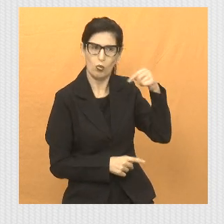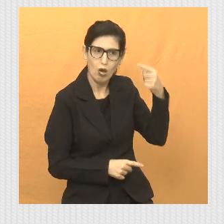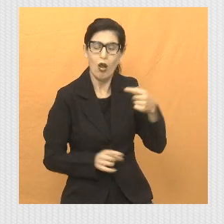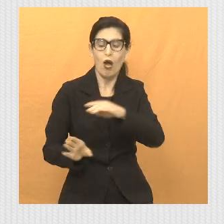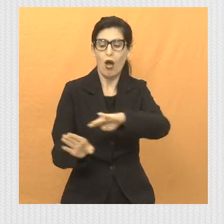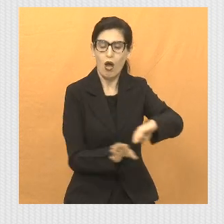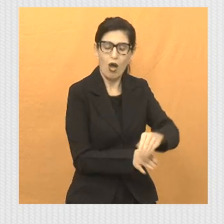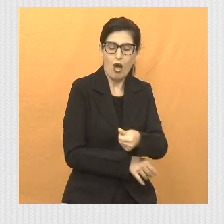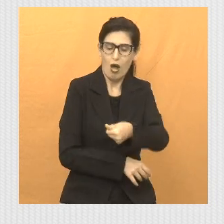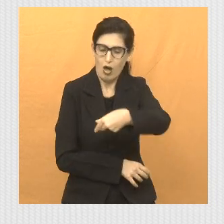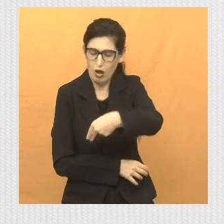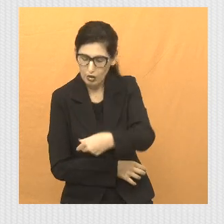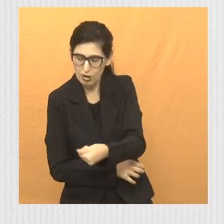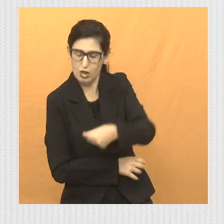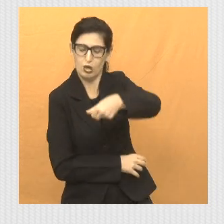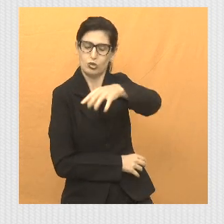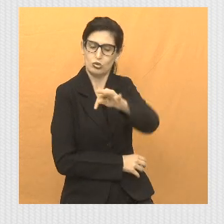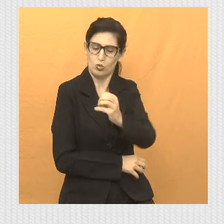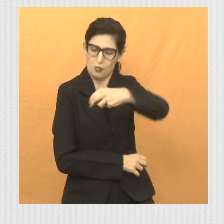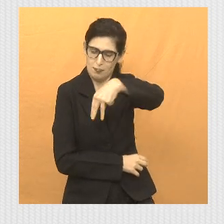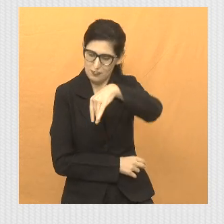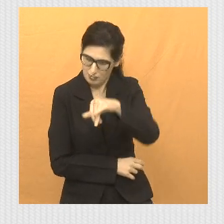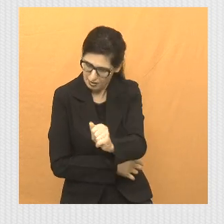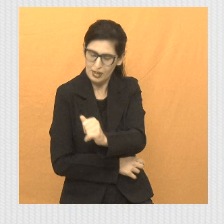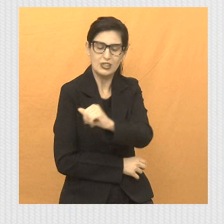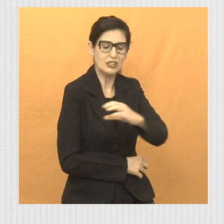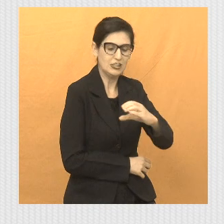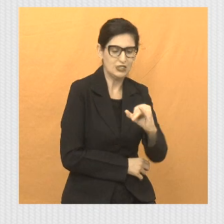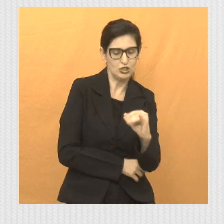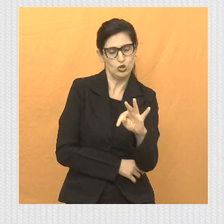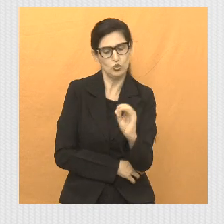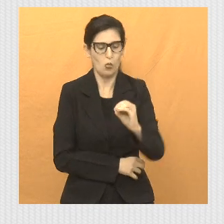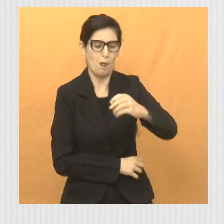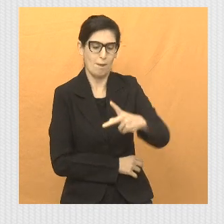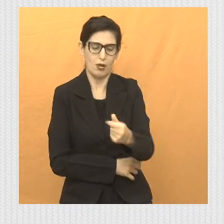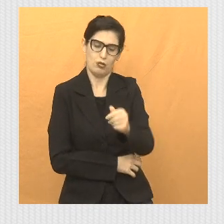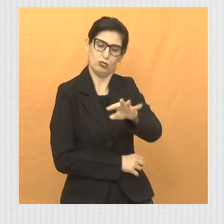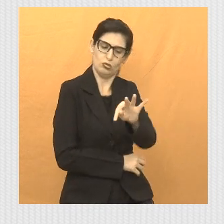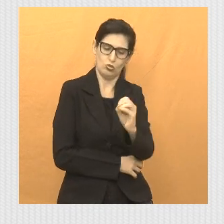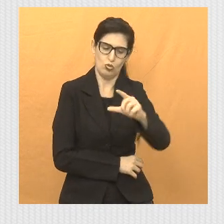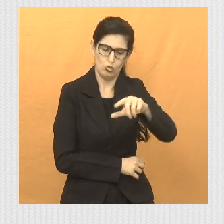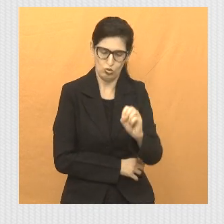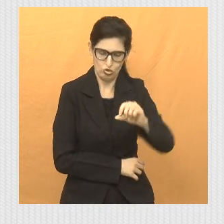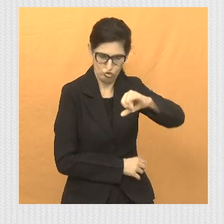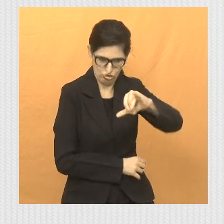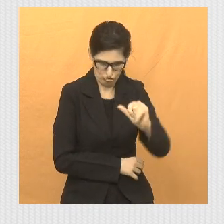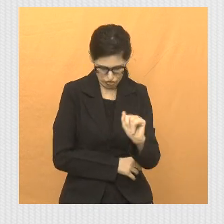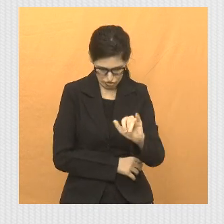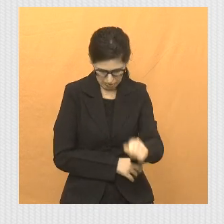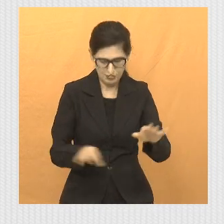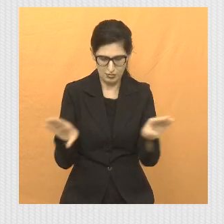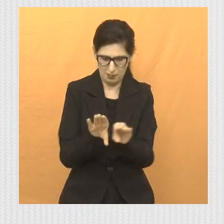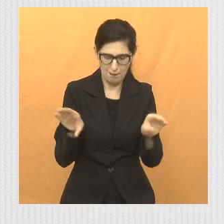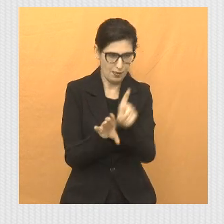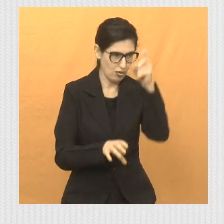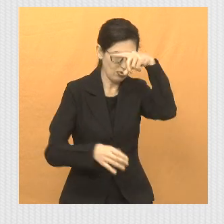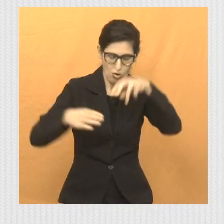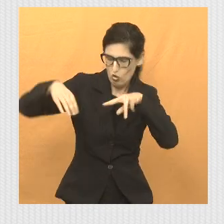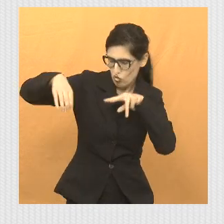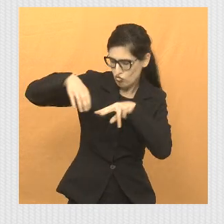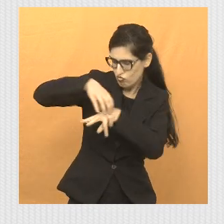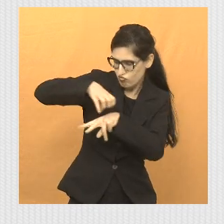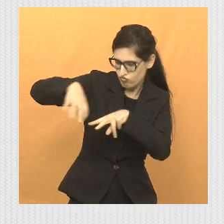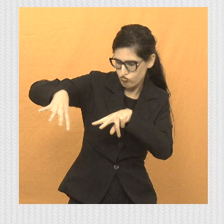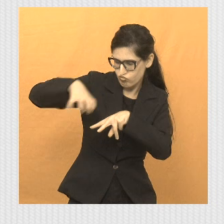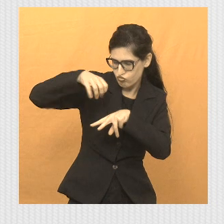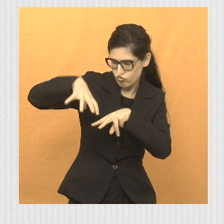anatomia, patologia e citopatologia. Exames de ultrassonografia e ressonância magnética são feitos